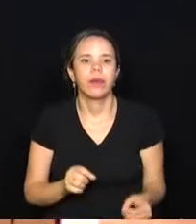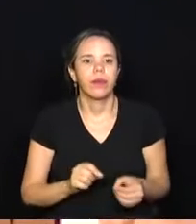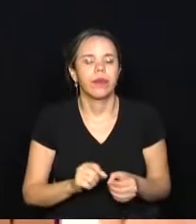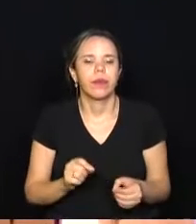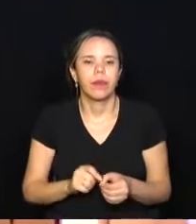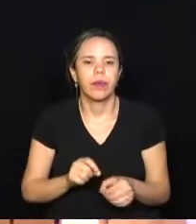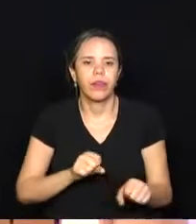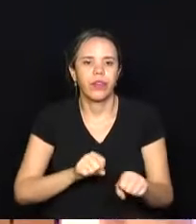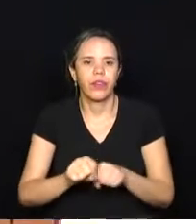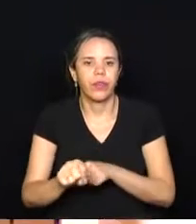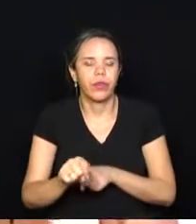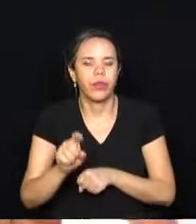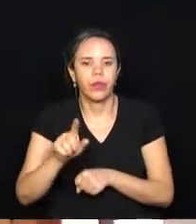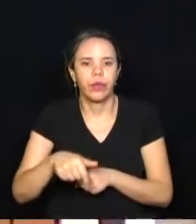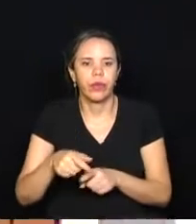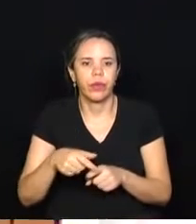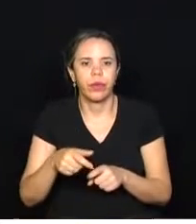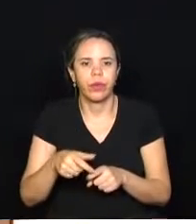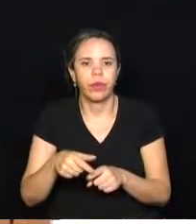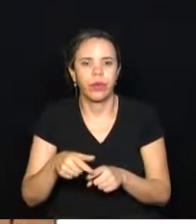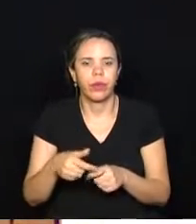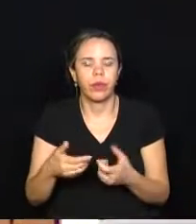Minha formação é médica, eu